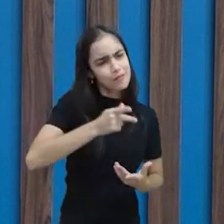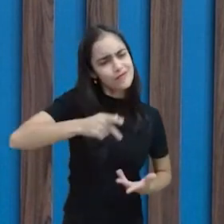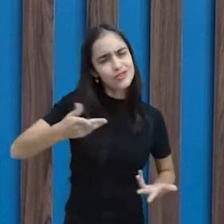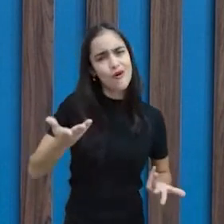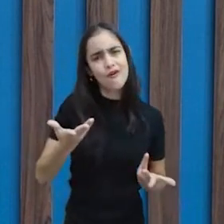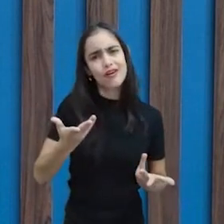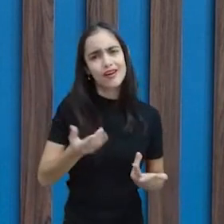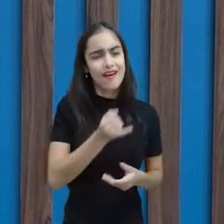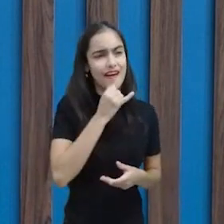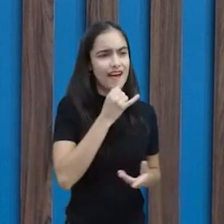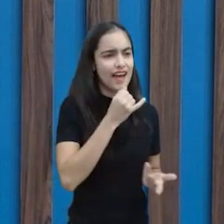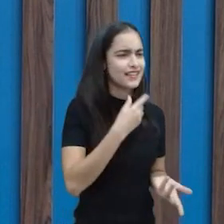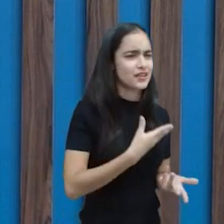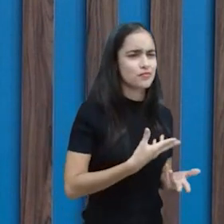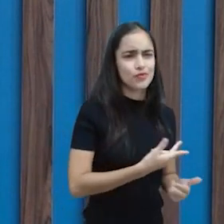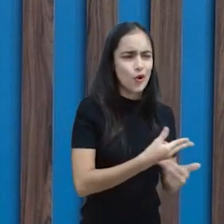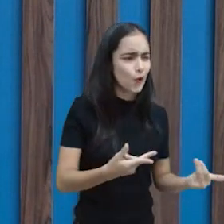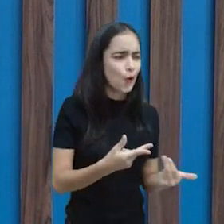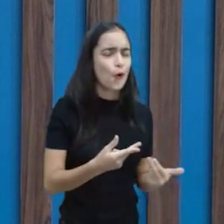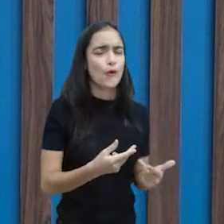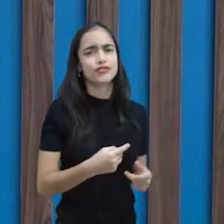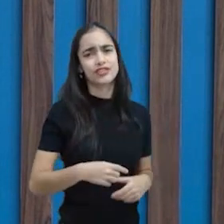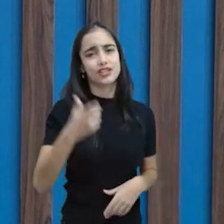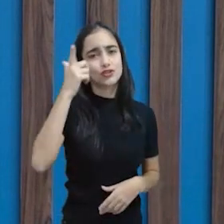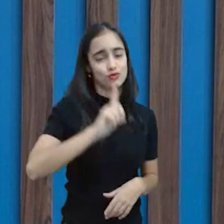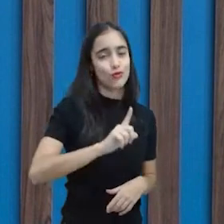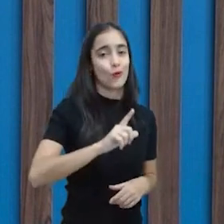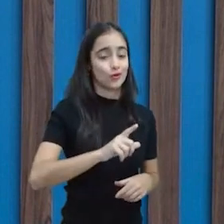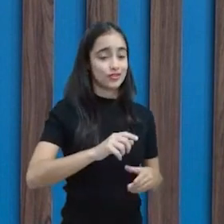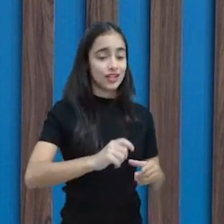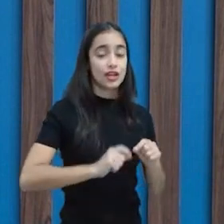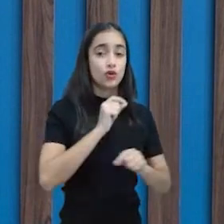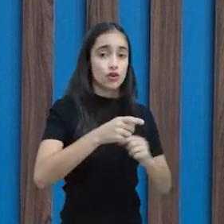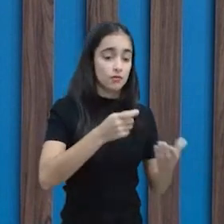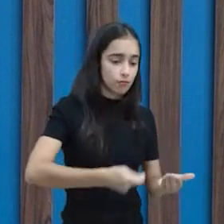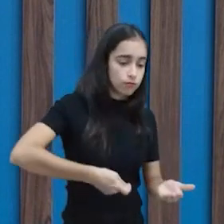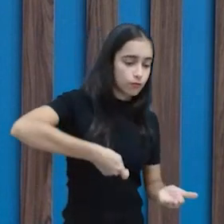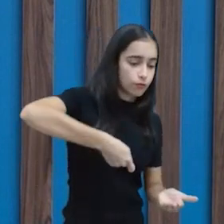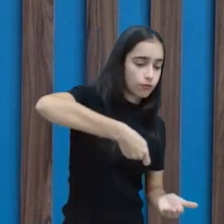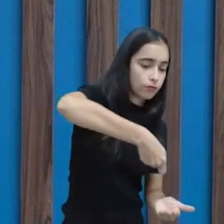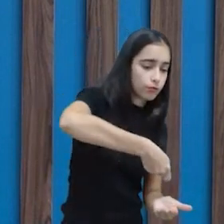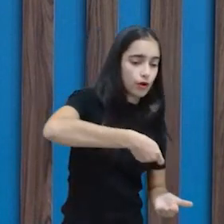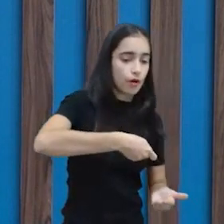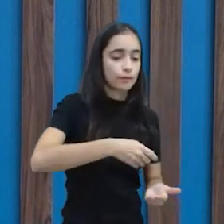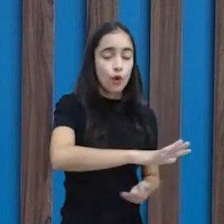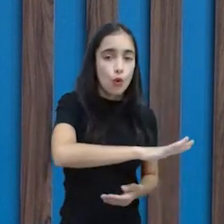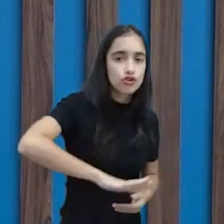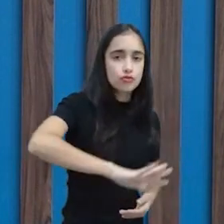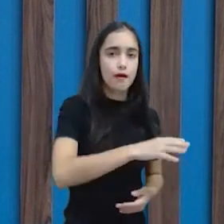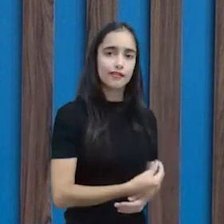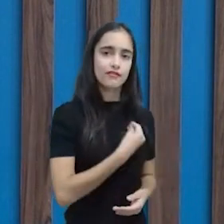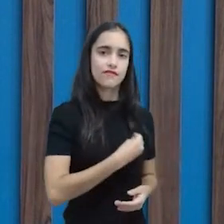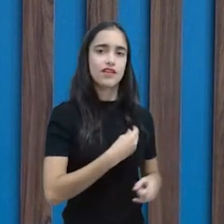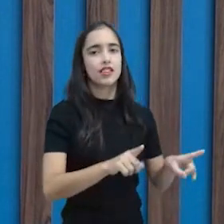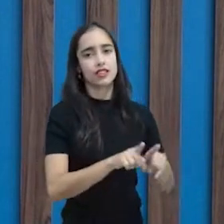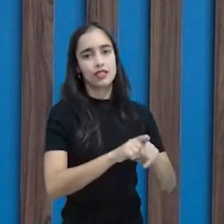um alface, um tomate, né? Também um espaço de vivência entre as pessoas, uma biblioteca,